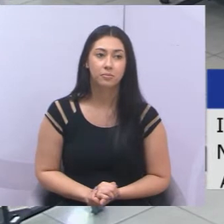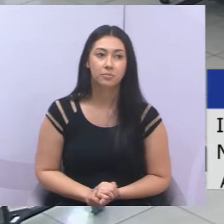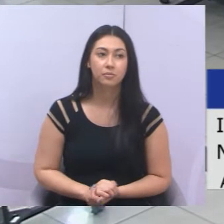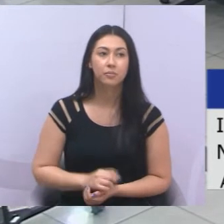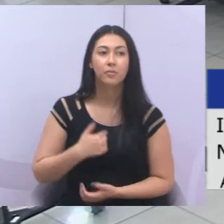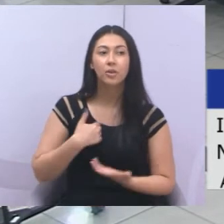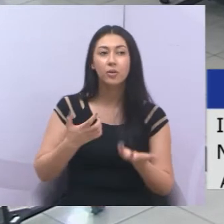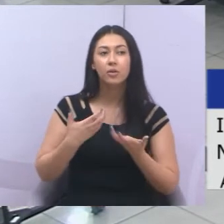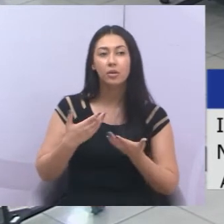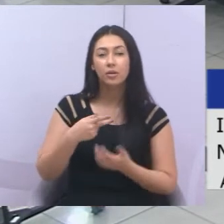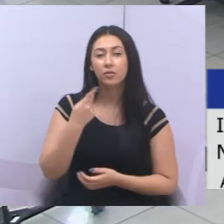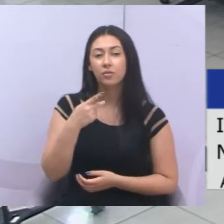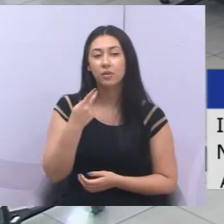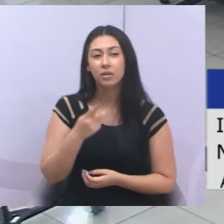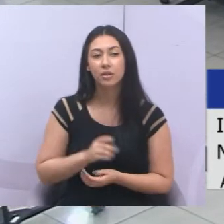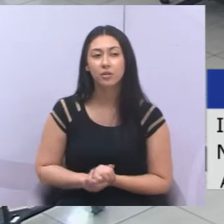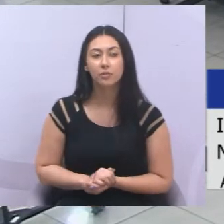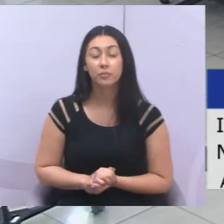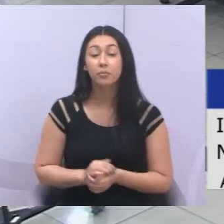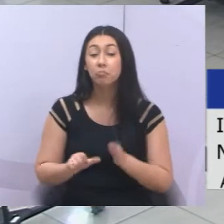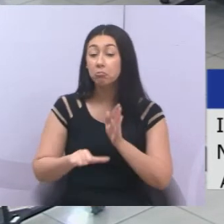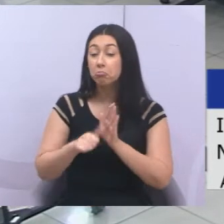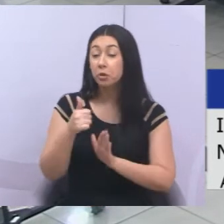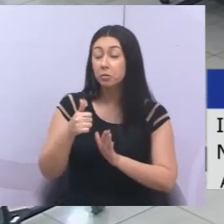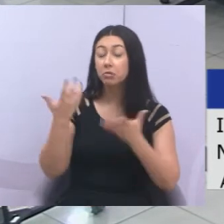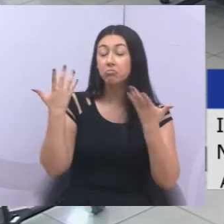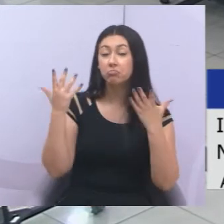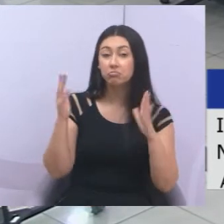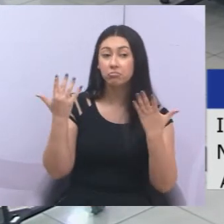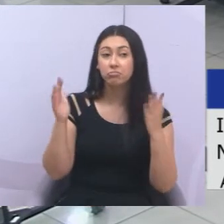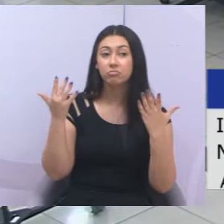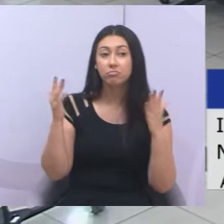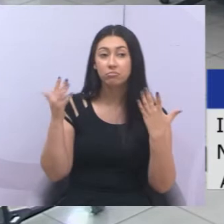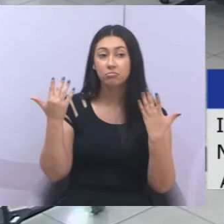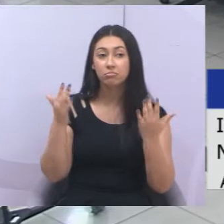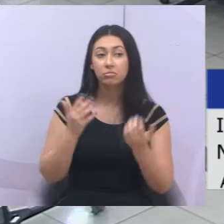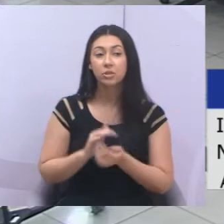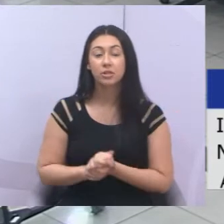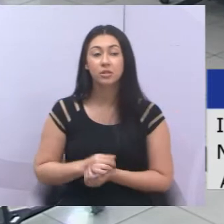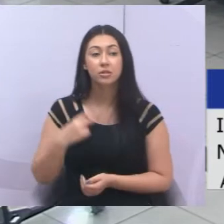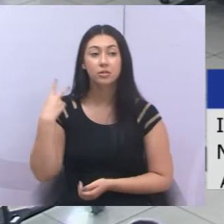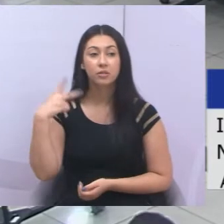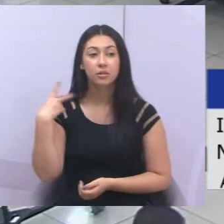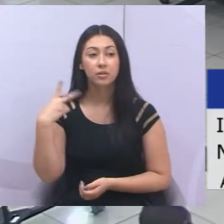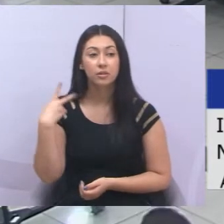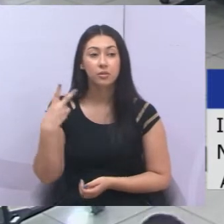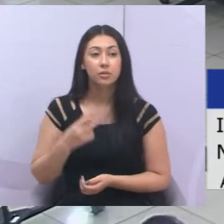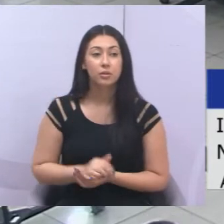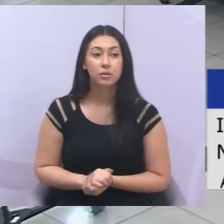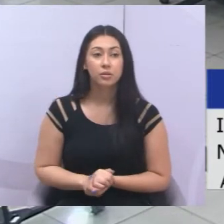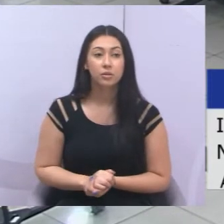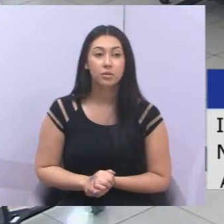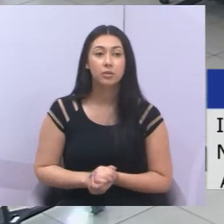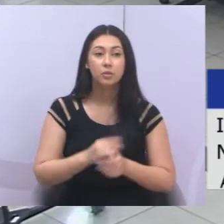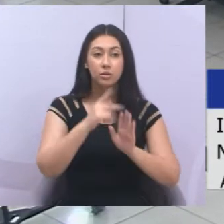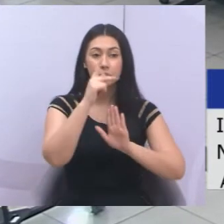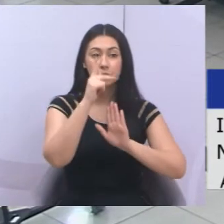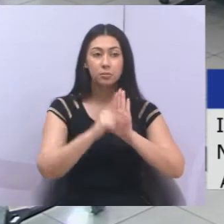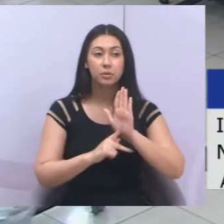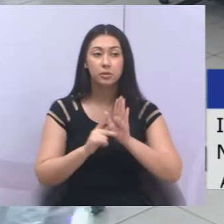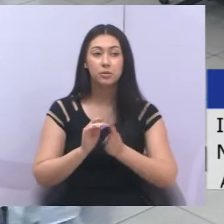Gostaria de contribuir. Primeiramente, parabéns, vereador Rogério Timóteo. É um